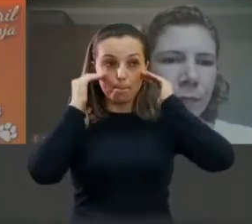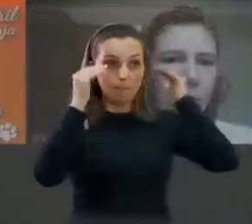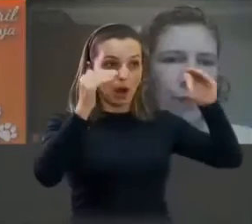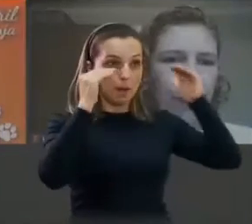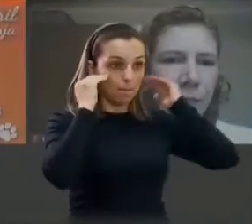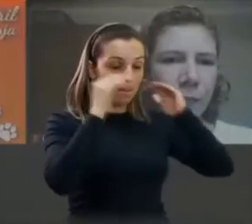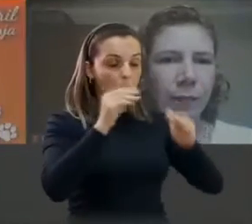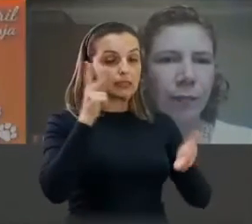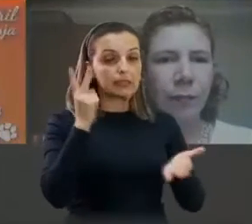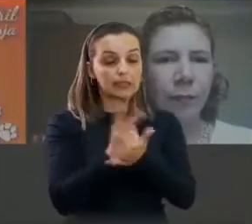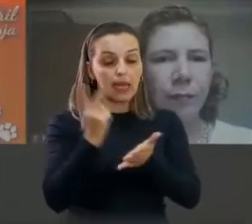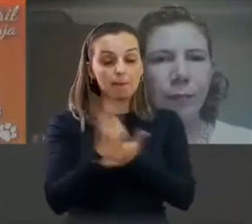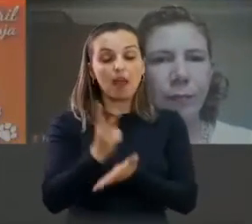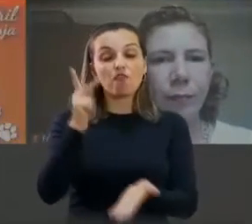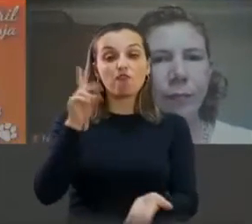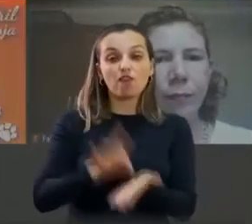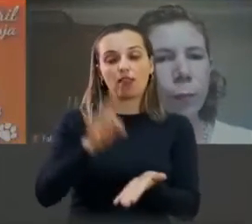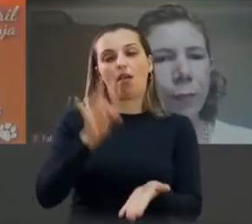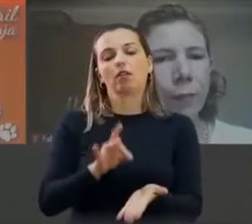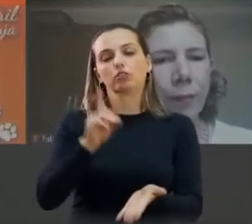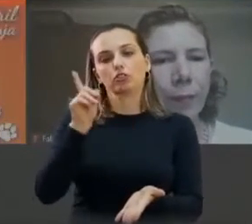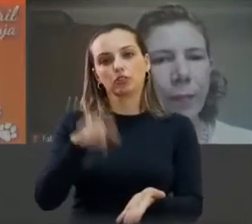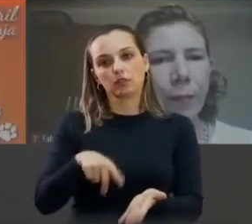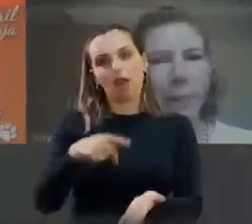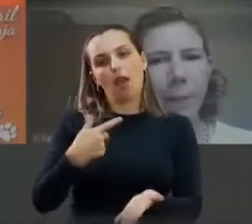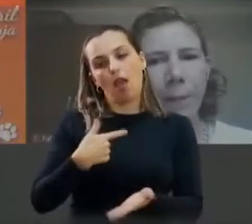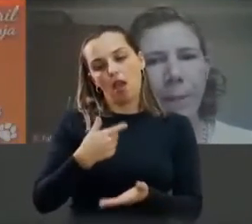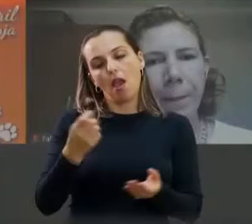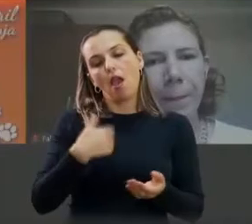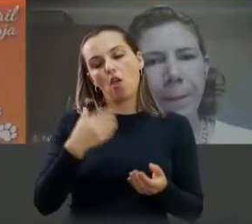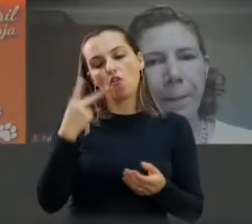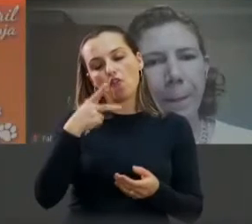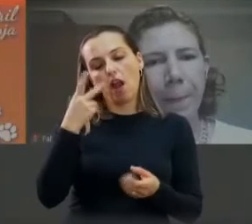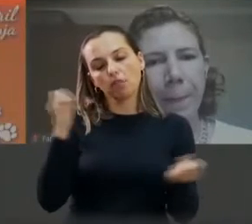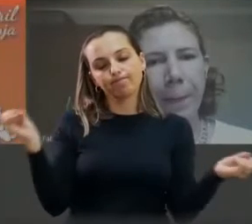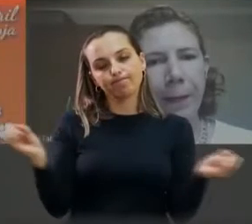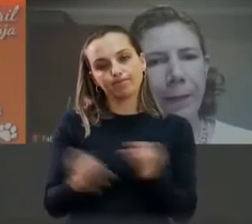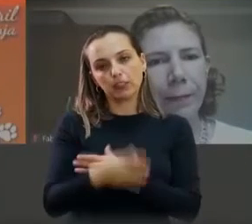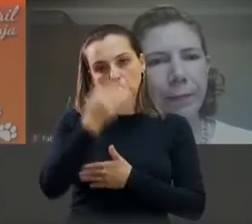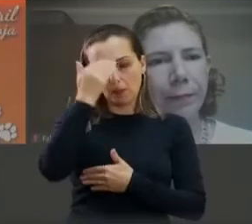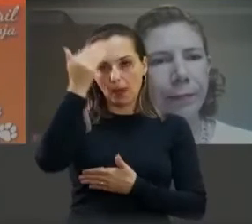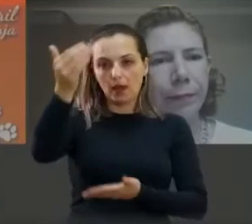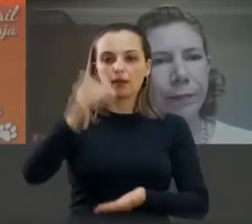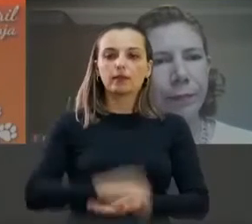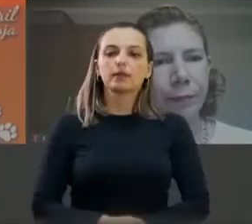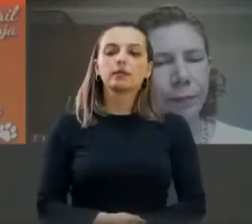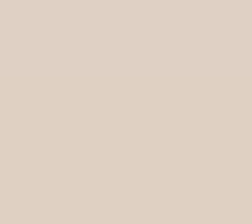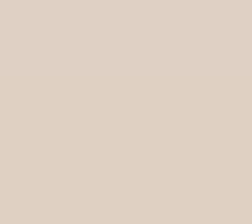respeitar a verdade. Pela verdade, eu deixo aqui e encerro minha fala. Obrigada, presidente.